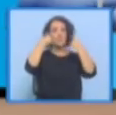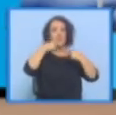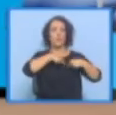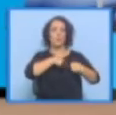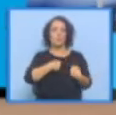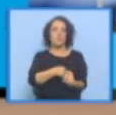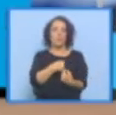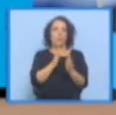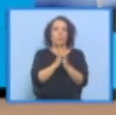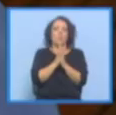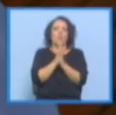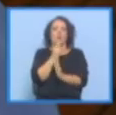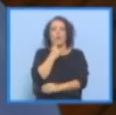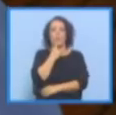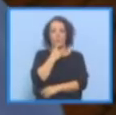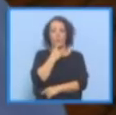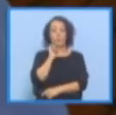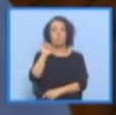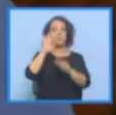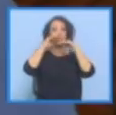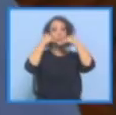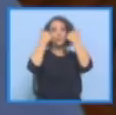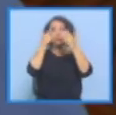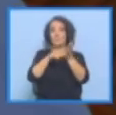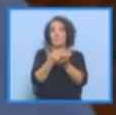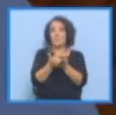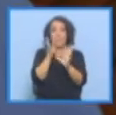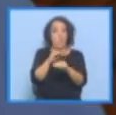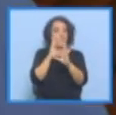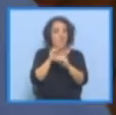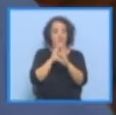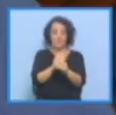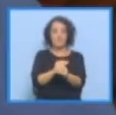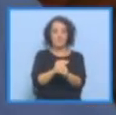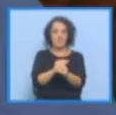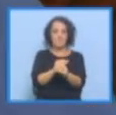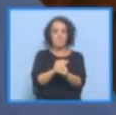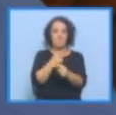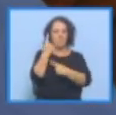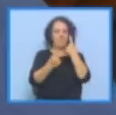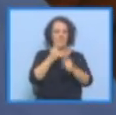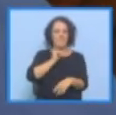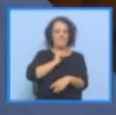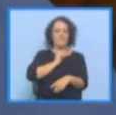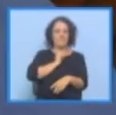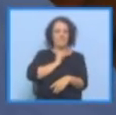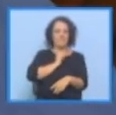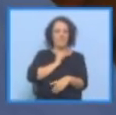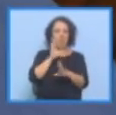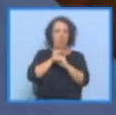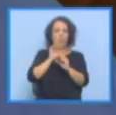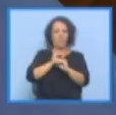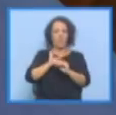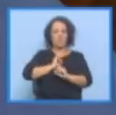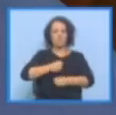é? E aquele sorriso esteve sempre presente nas nossas conversas, mesmo quando as minhas às vezes motivavam-me lágrimas,